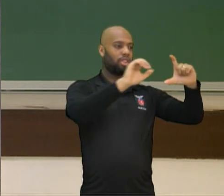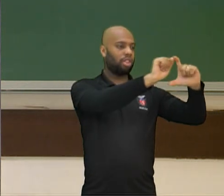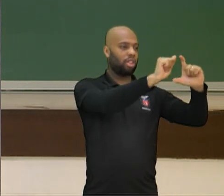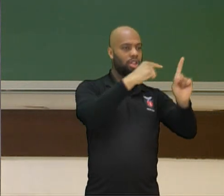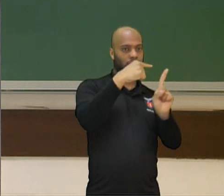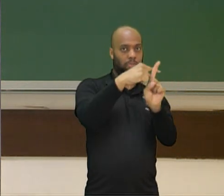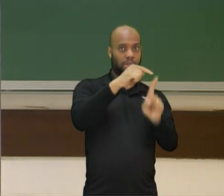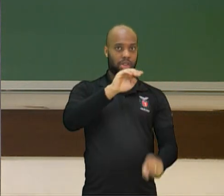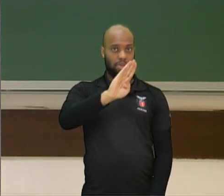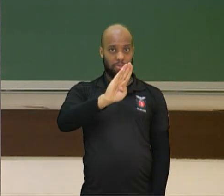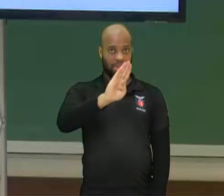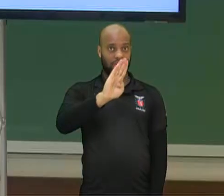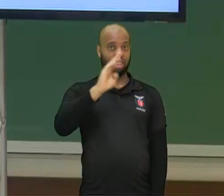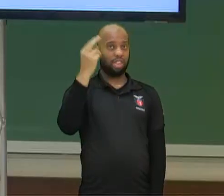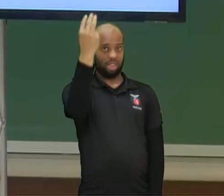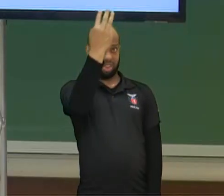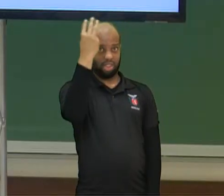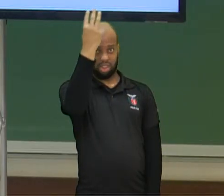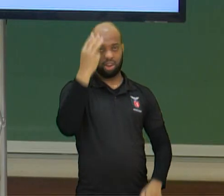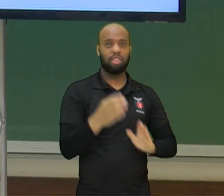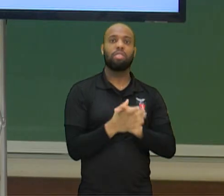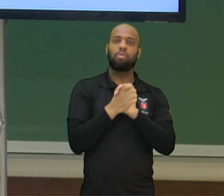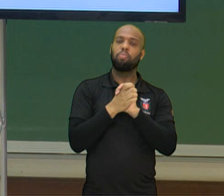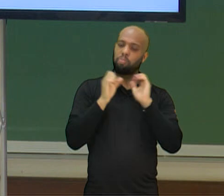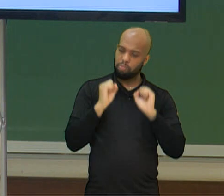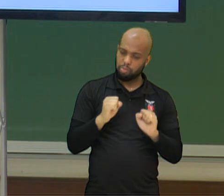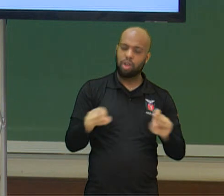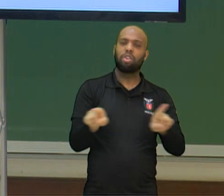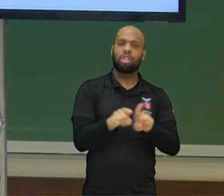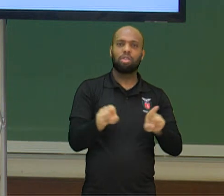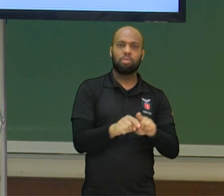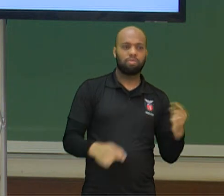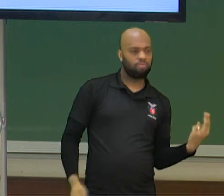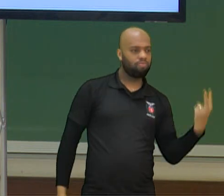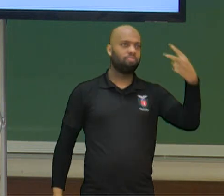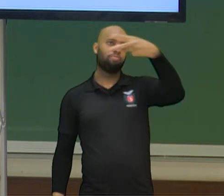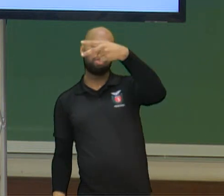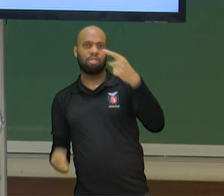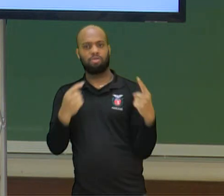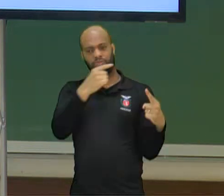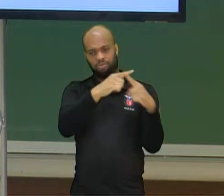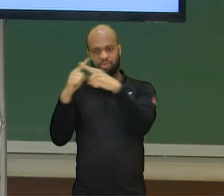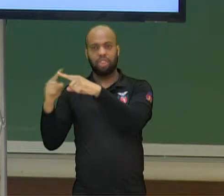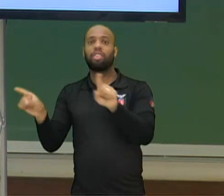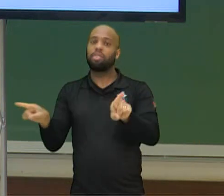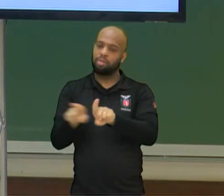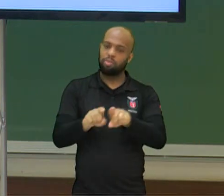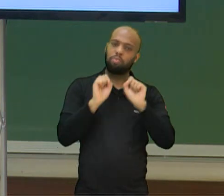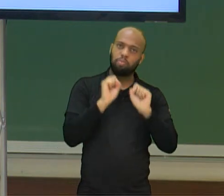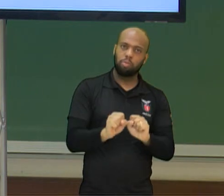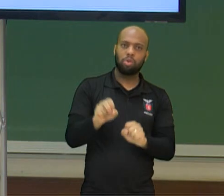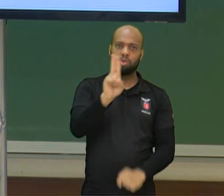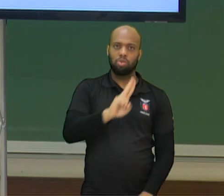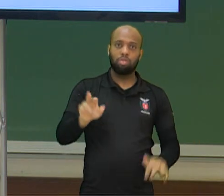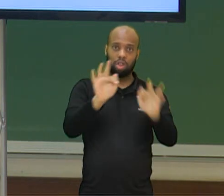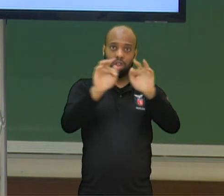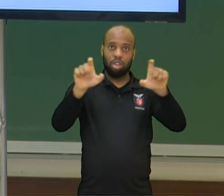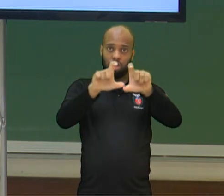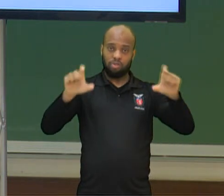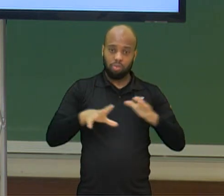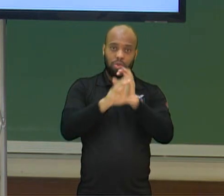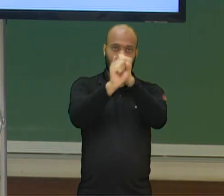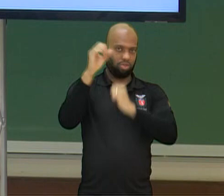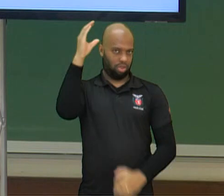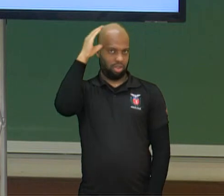nós temos um expoente 3. Podemos usar distributiva, podemos usar o binômio de Newton.